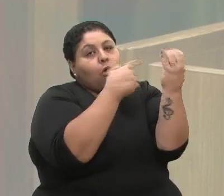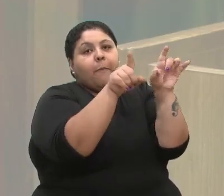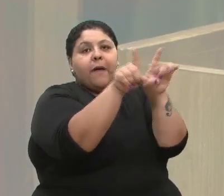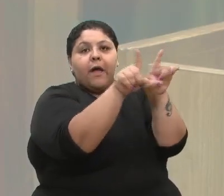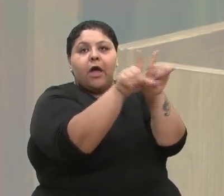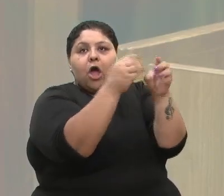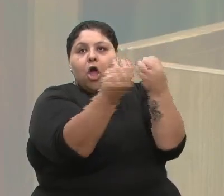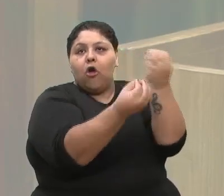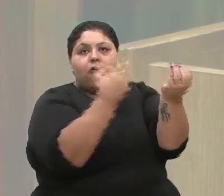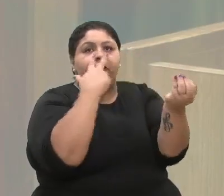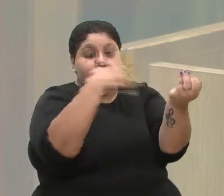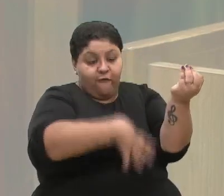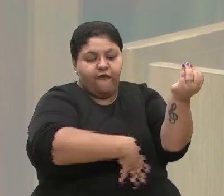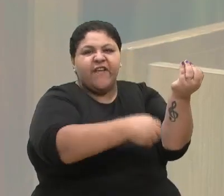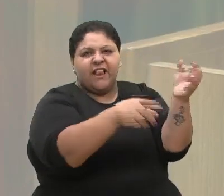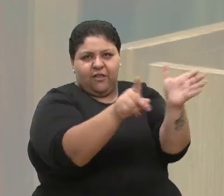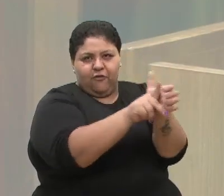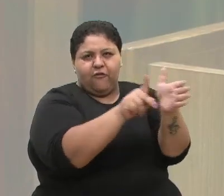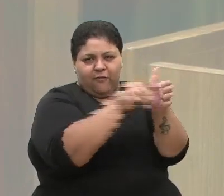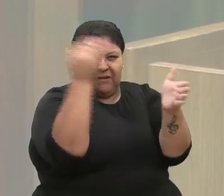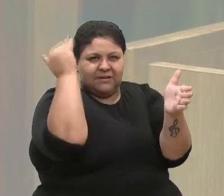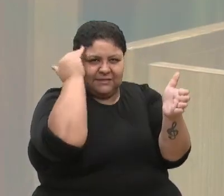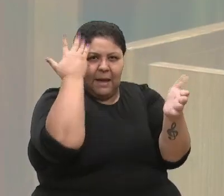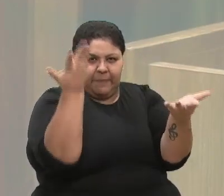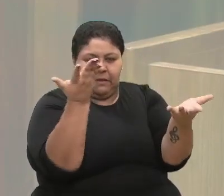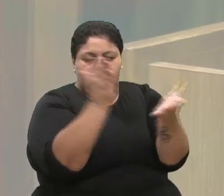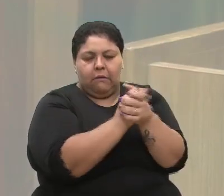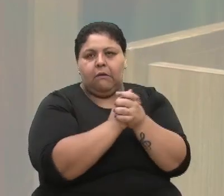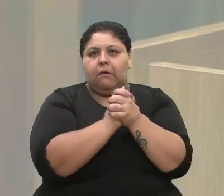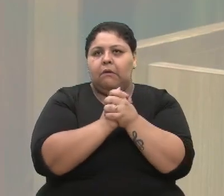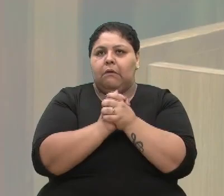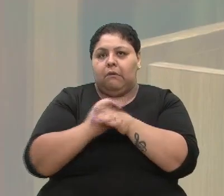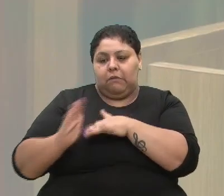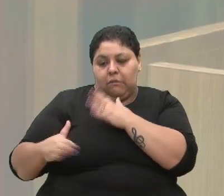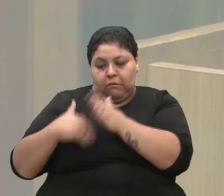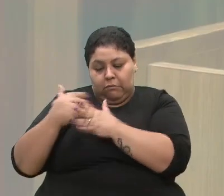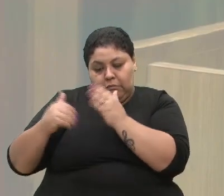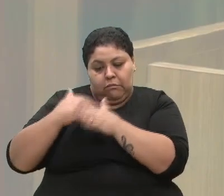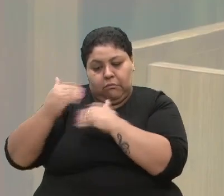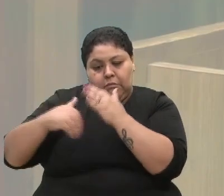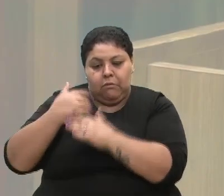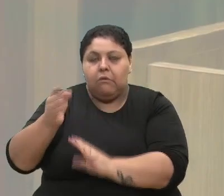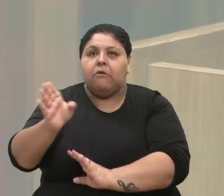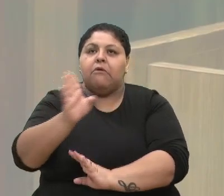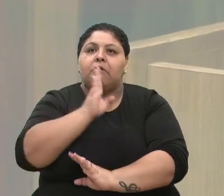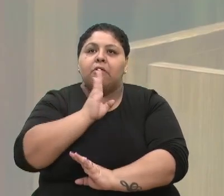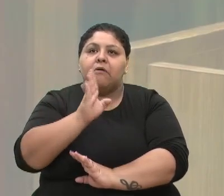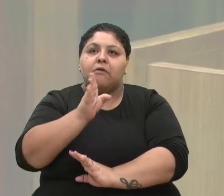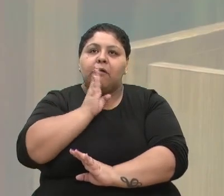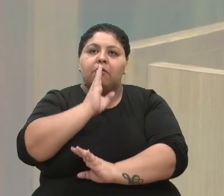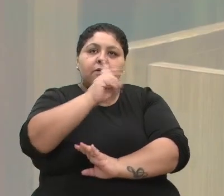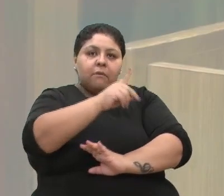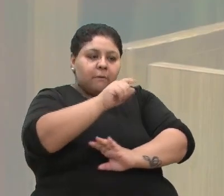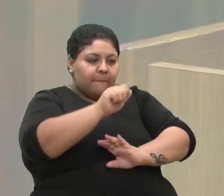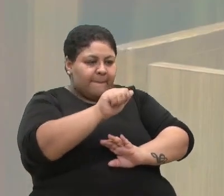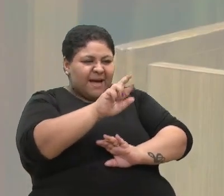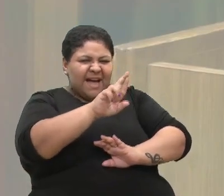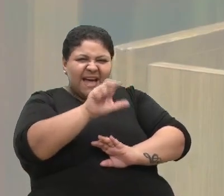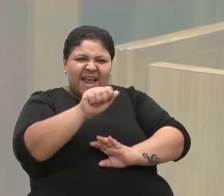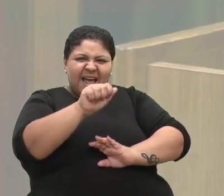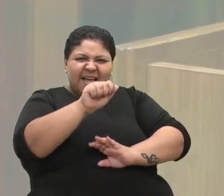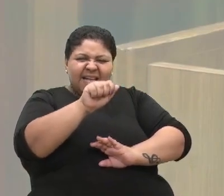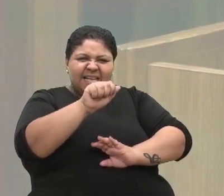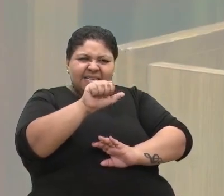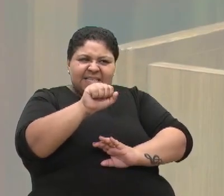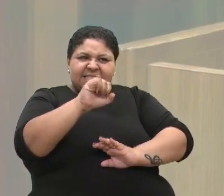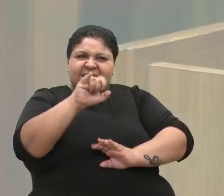como se fossem seus próprios filhotes. Um processo conhecido como parasitismo de ninhos. Por